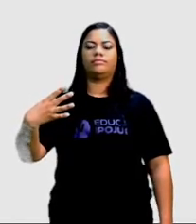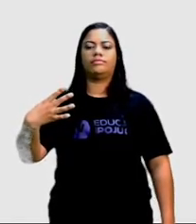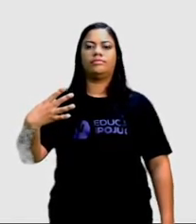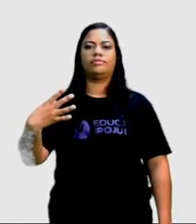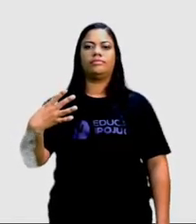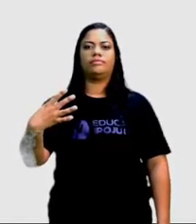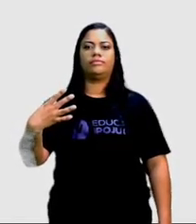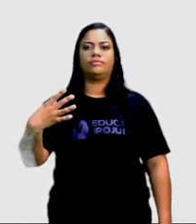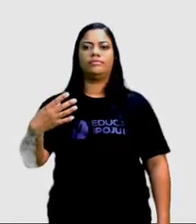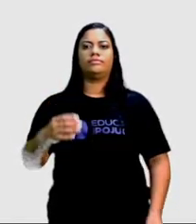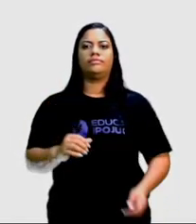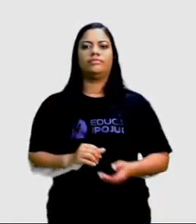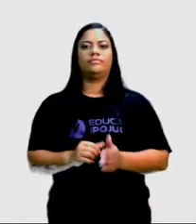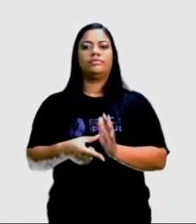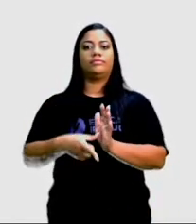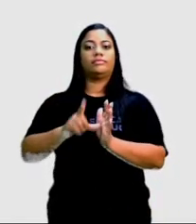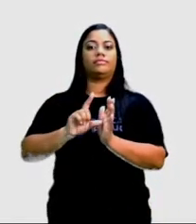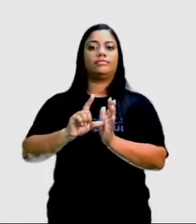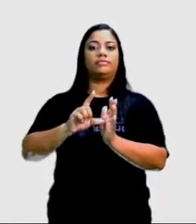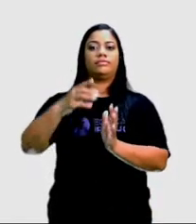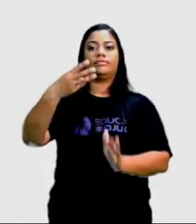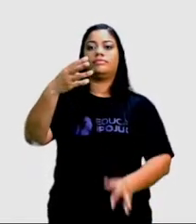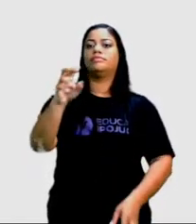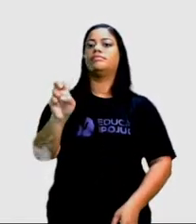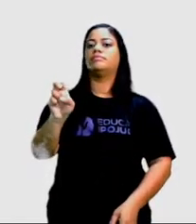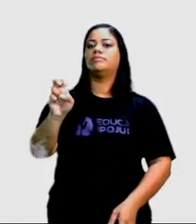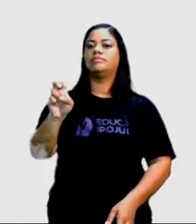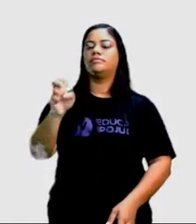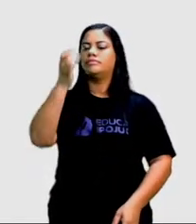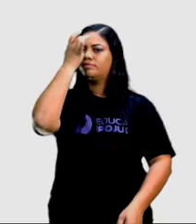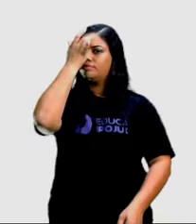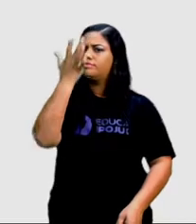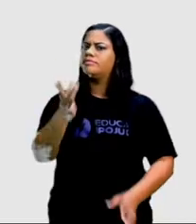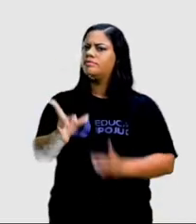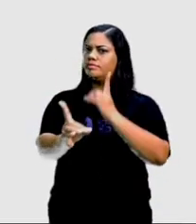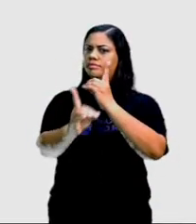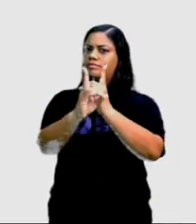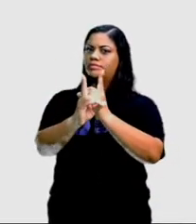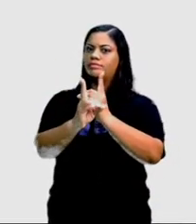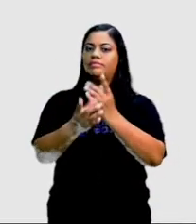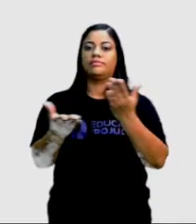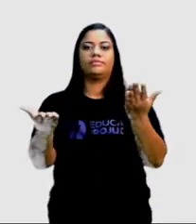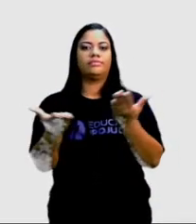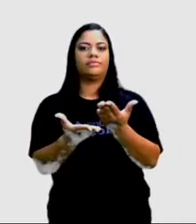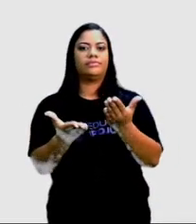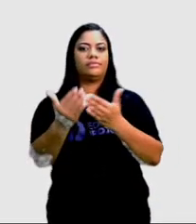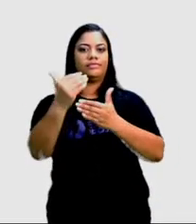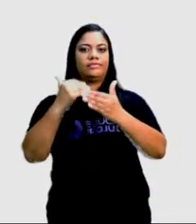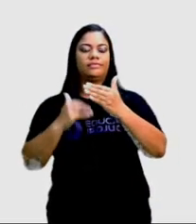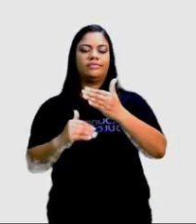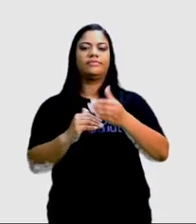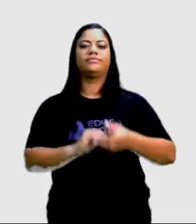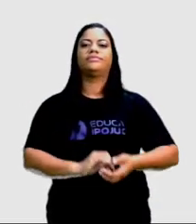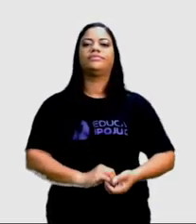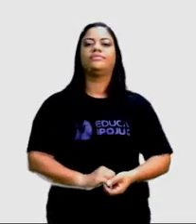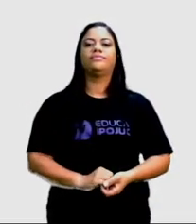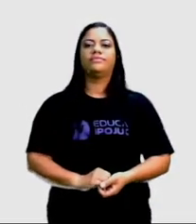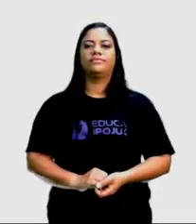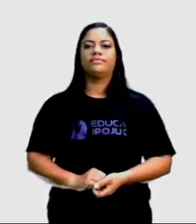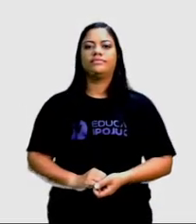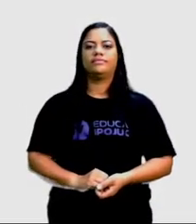34. Olha que o 34 vem antes do 35. Foi fácil, né? Agora vamos na parte de baixo. Olha aqui.